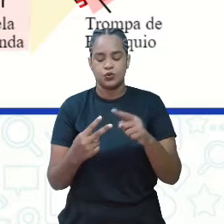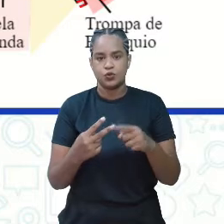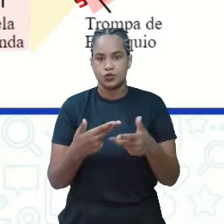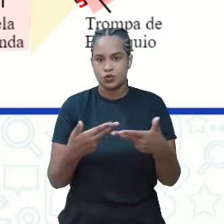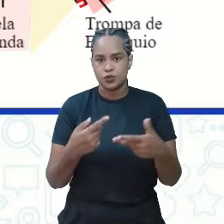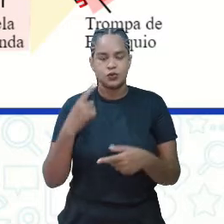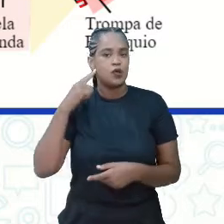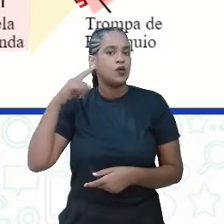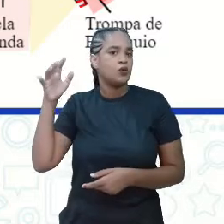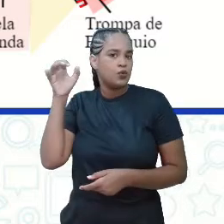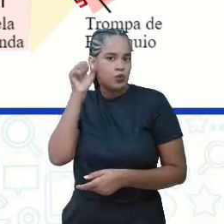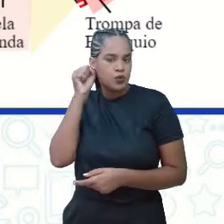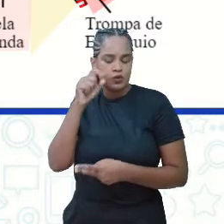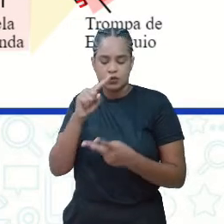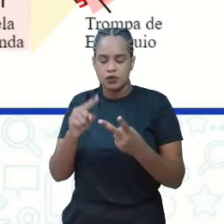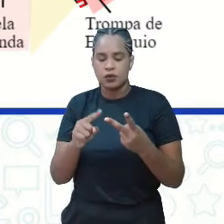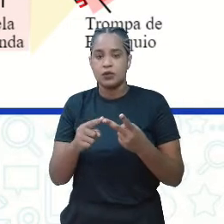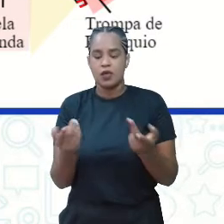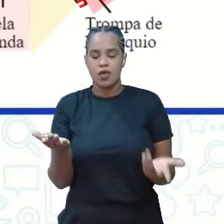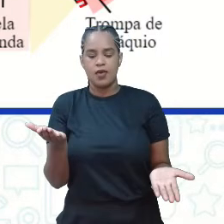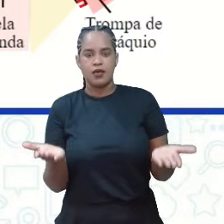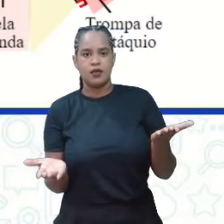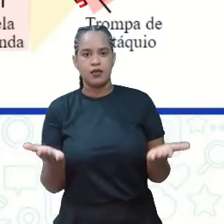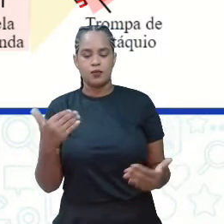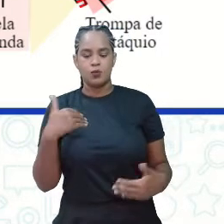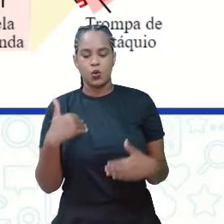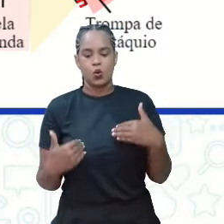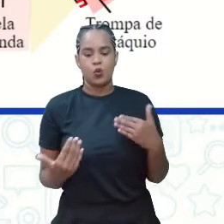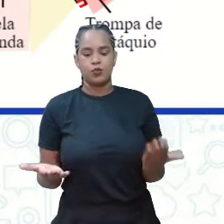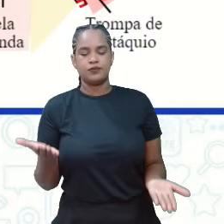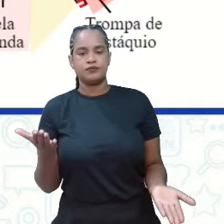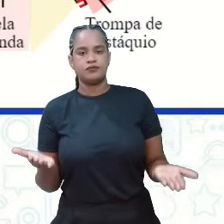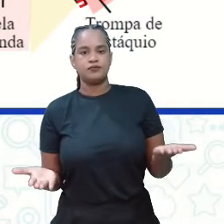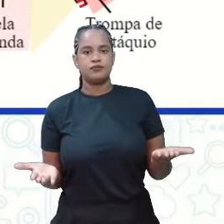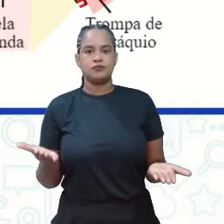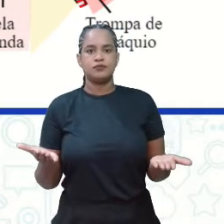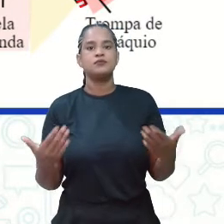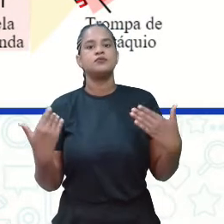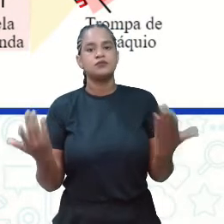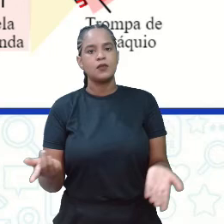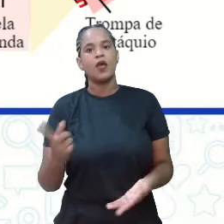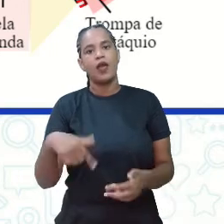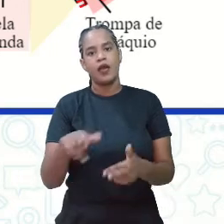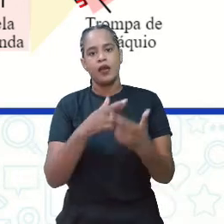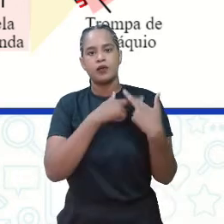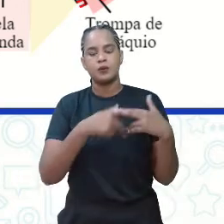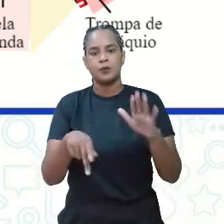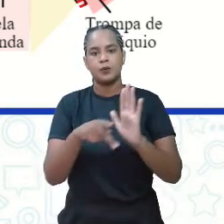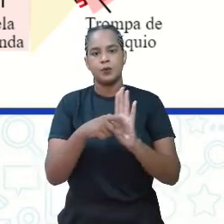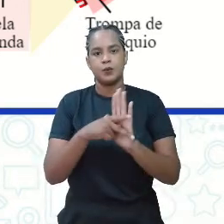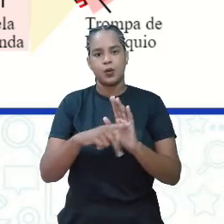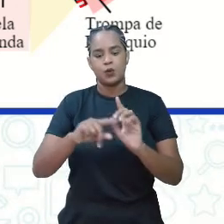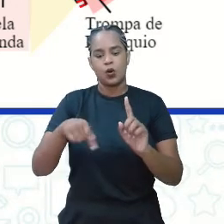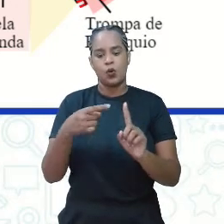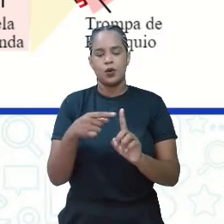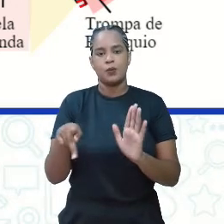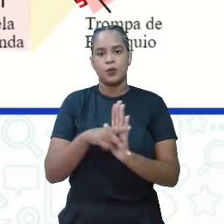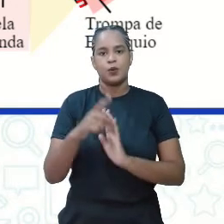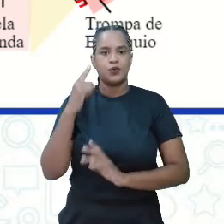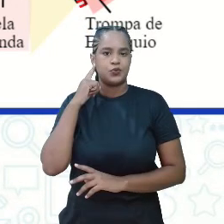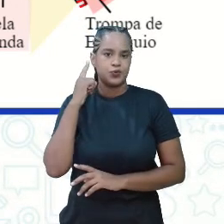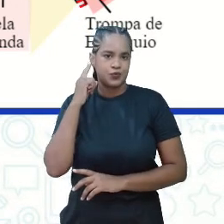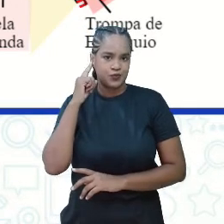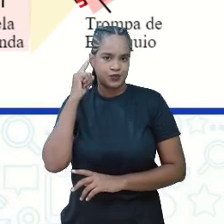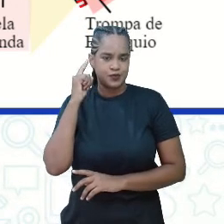a audição e o equilíbrio. Então, essa questão aí do equilíbrio é responsabilidade aí do nosso